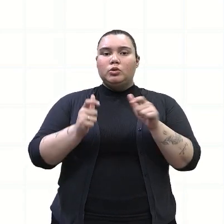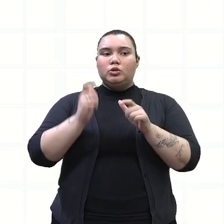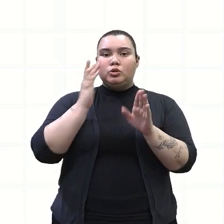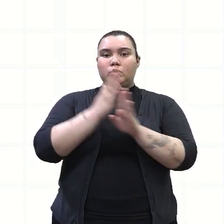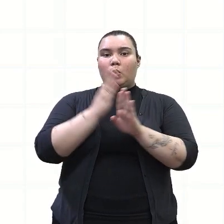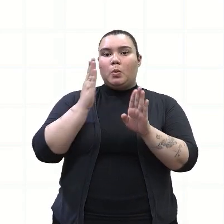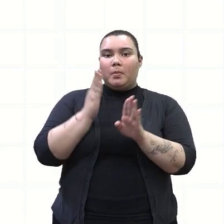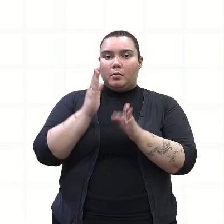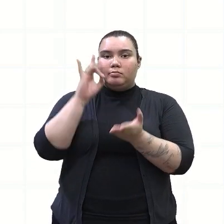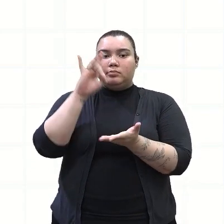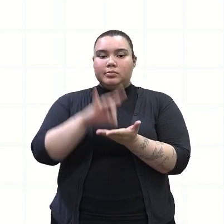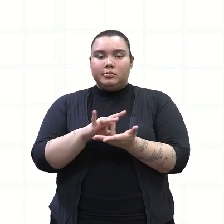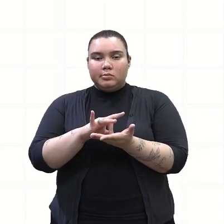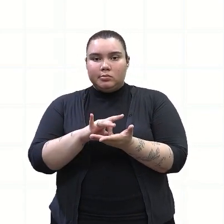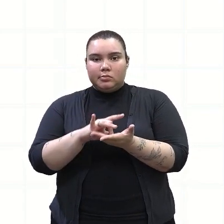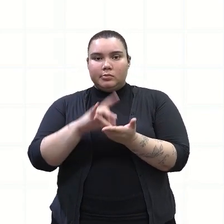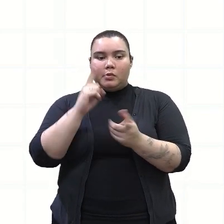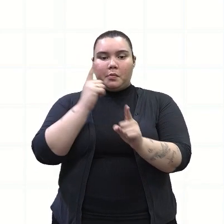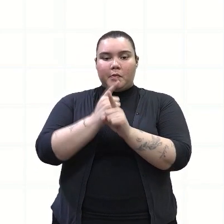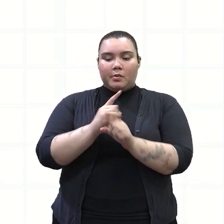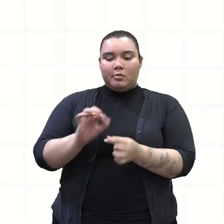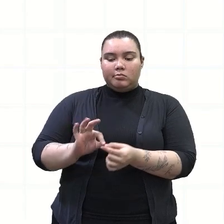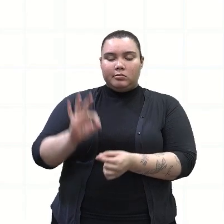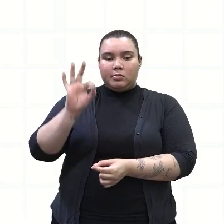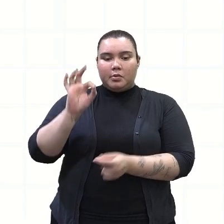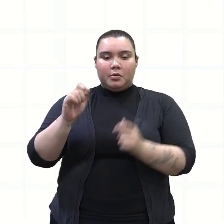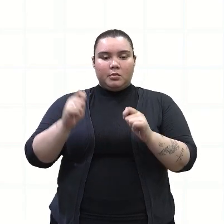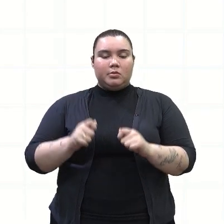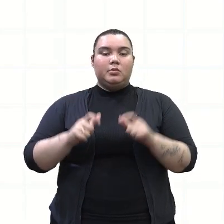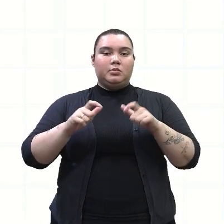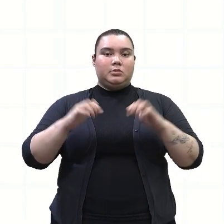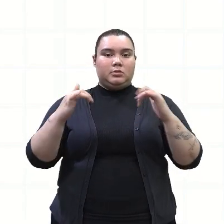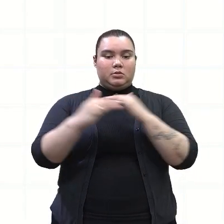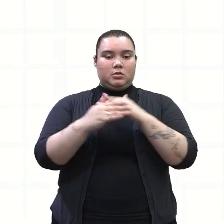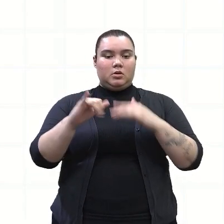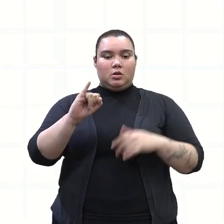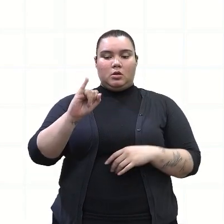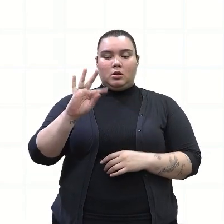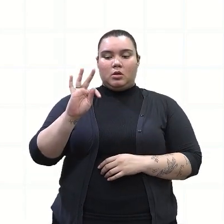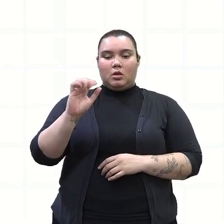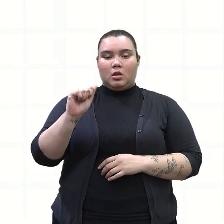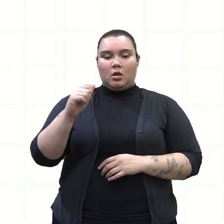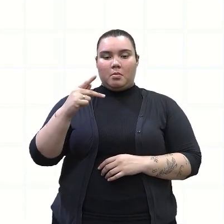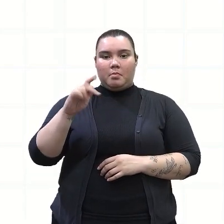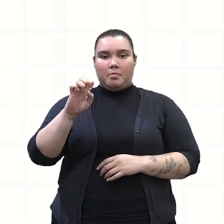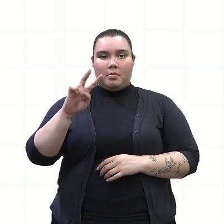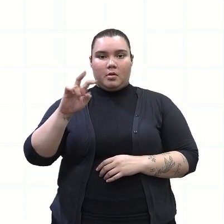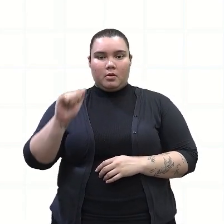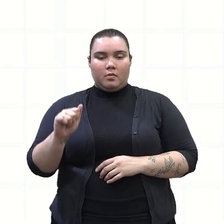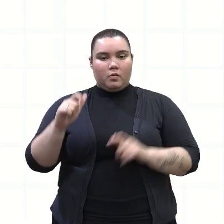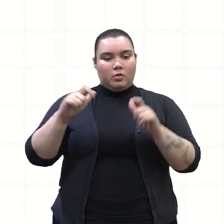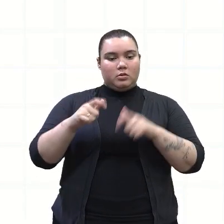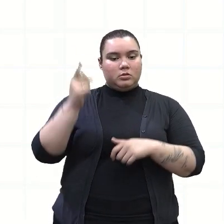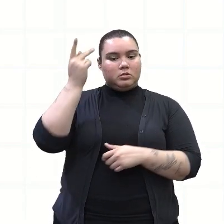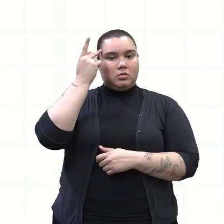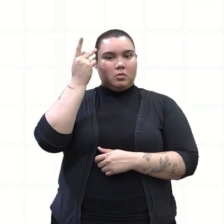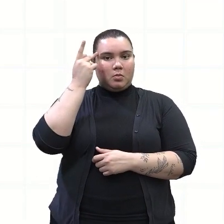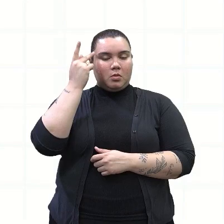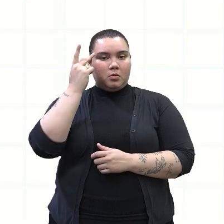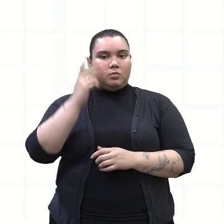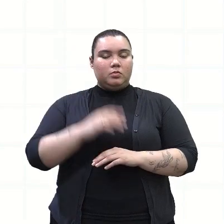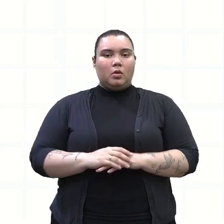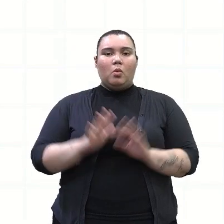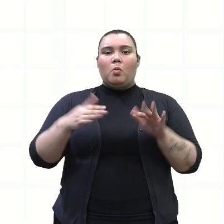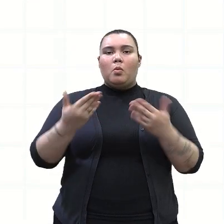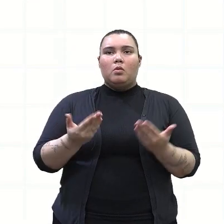foi medido isso, né? Lá nessa cidade, Itapeva, São Paulo. Quando foi feita essa medição neles, né,